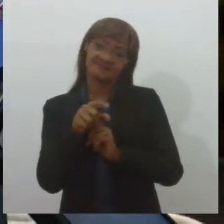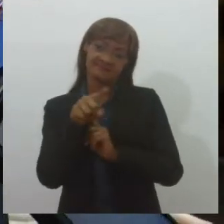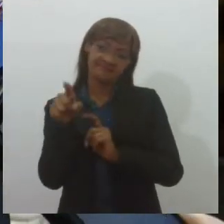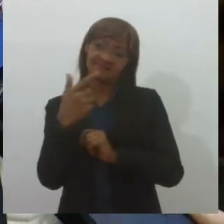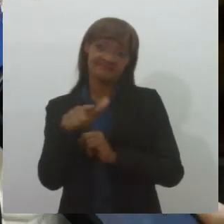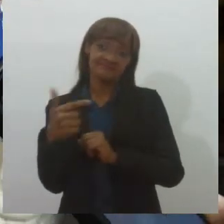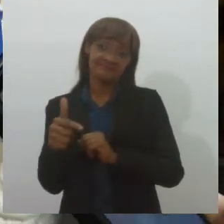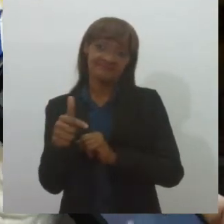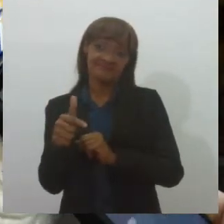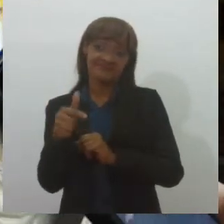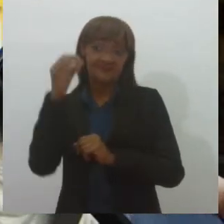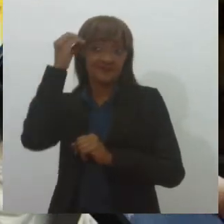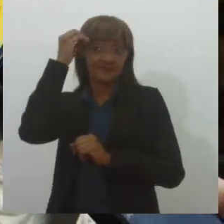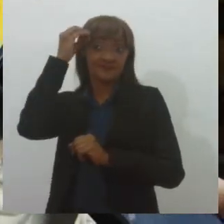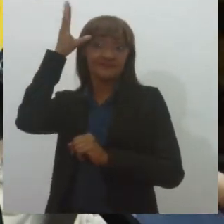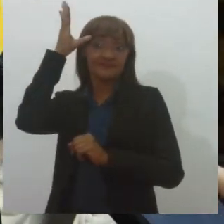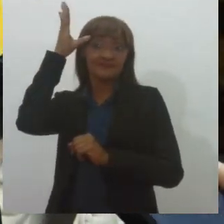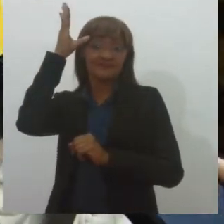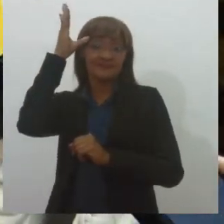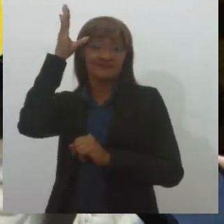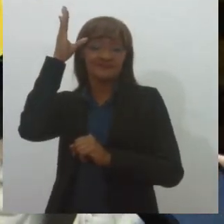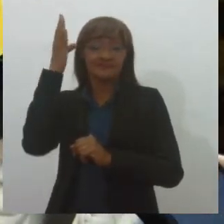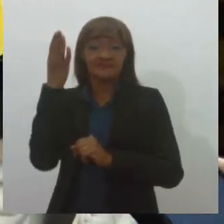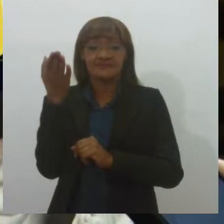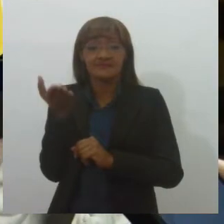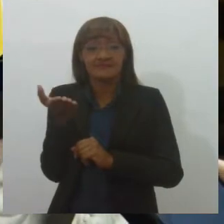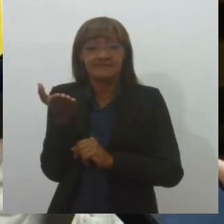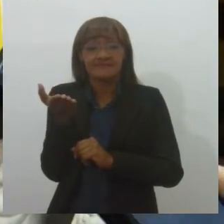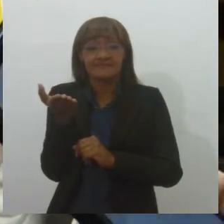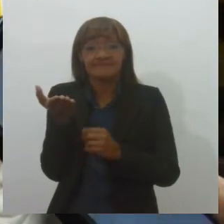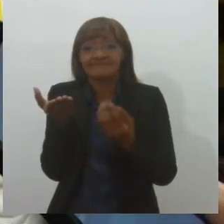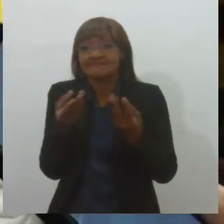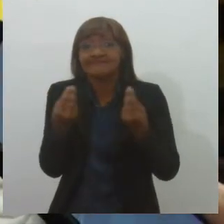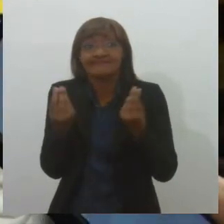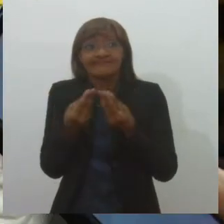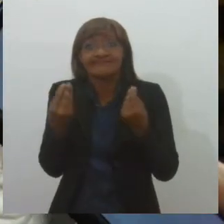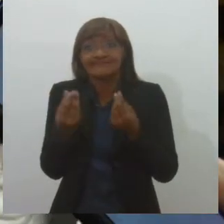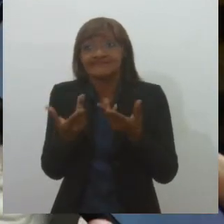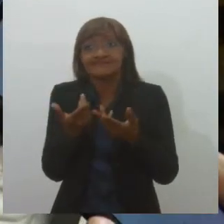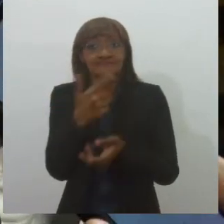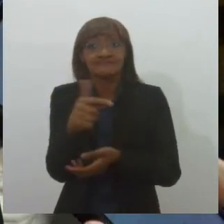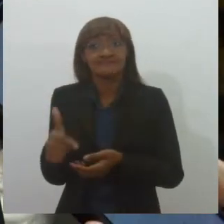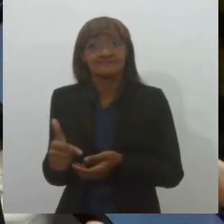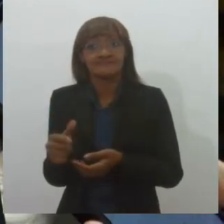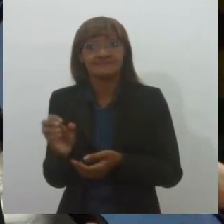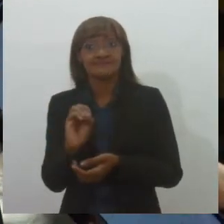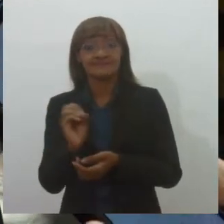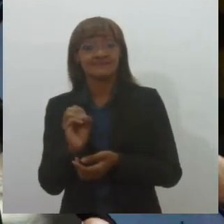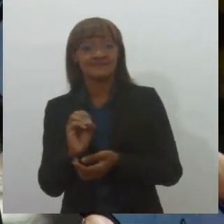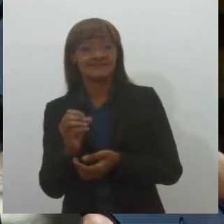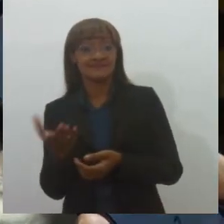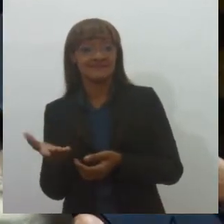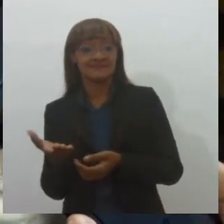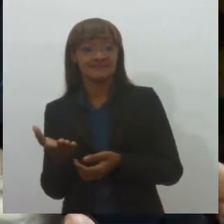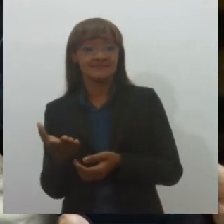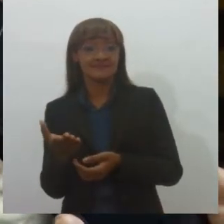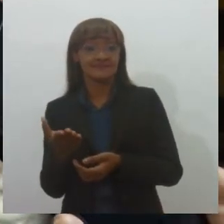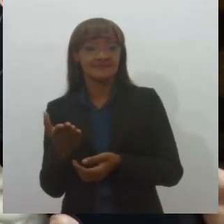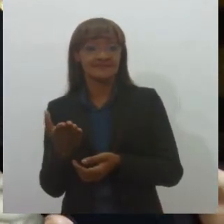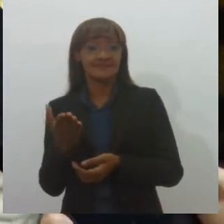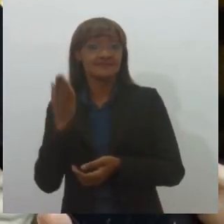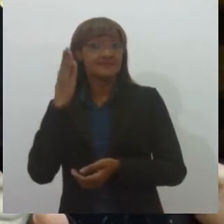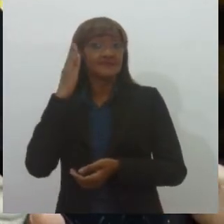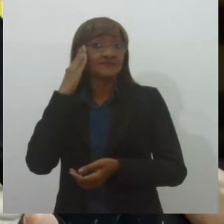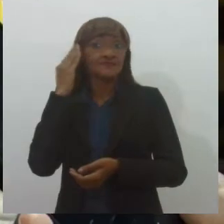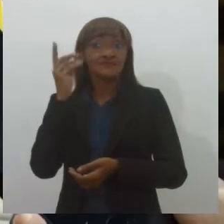educação conhecimento vou o pobre Cristo porque não sabe nem dos seus